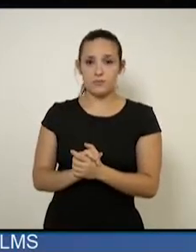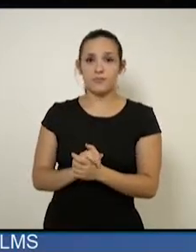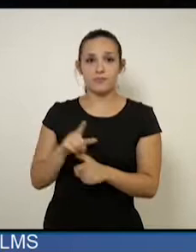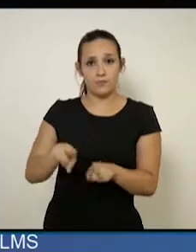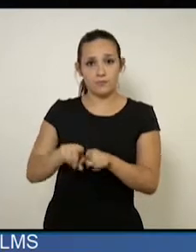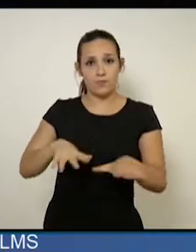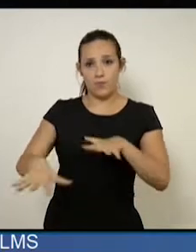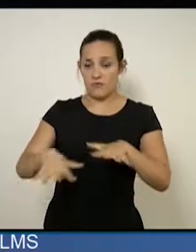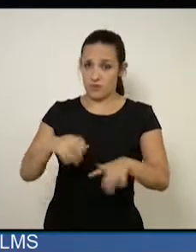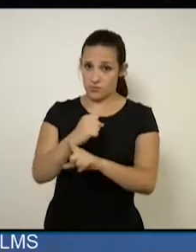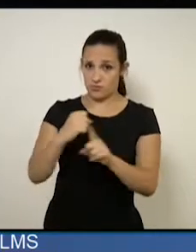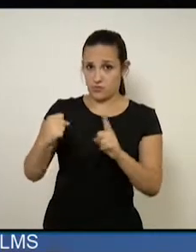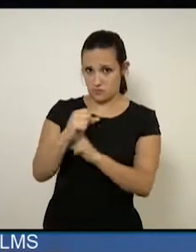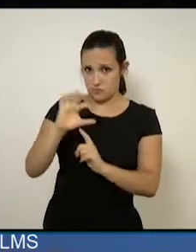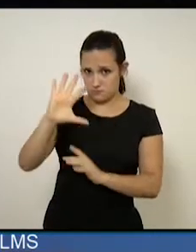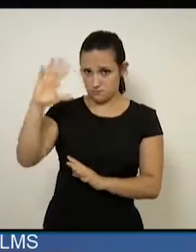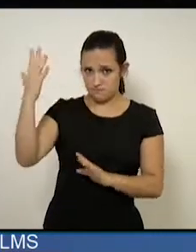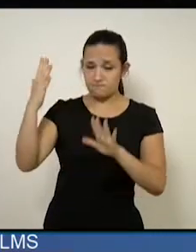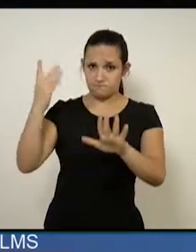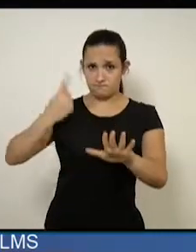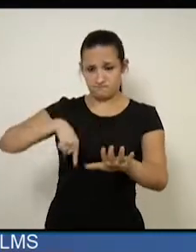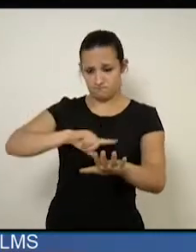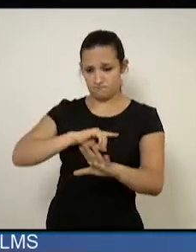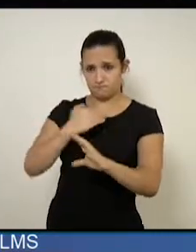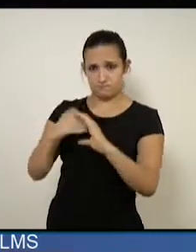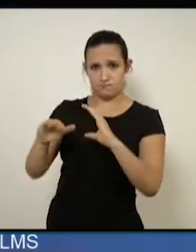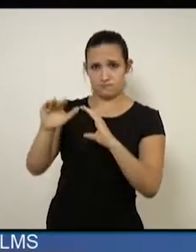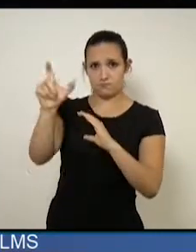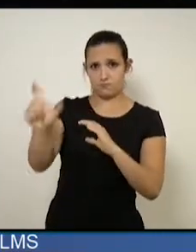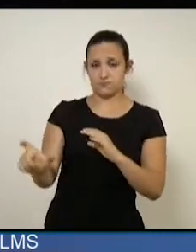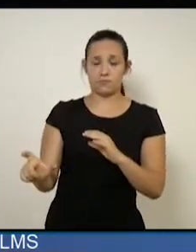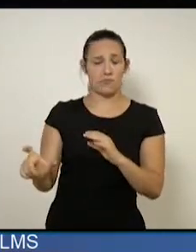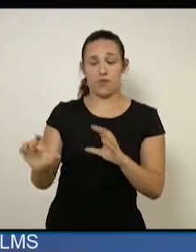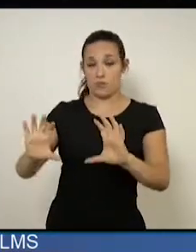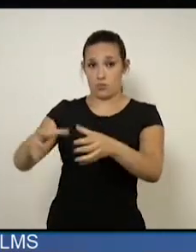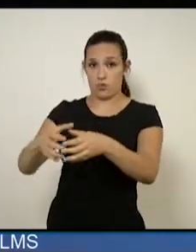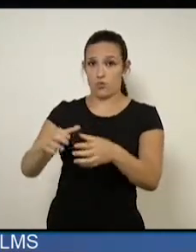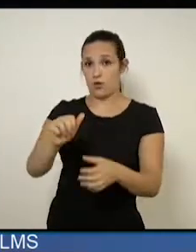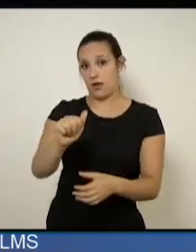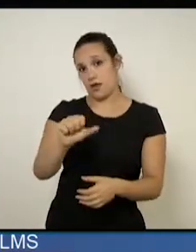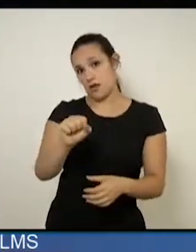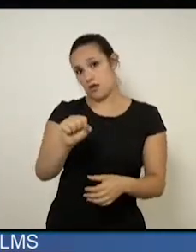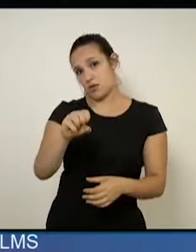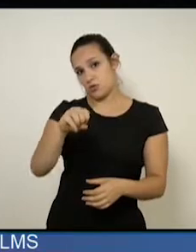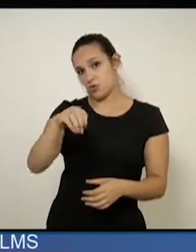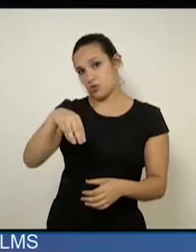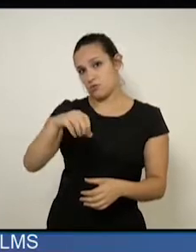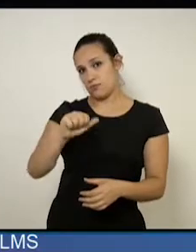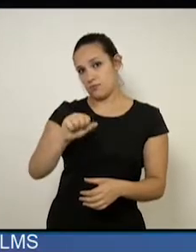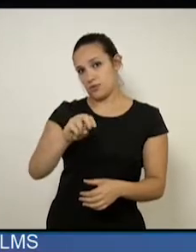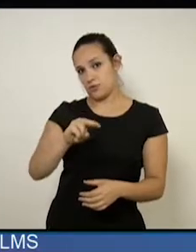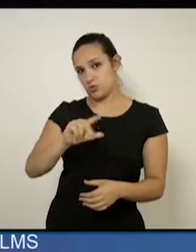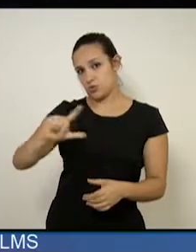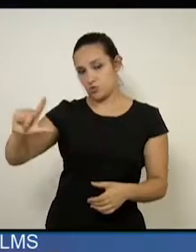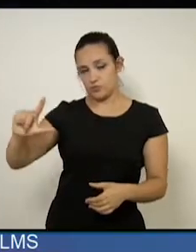presentes. Vamos mandar também para a Soma Sul e também para a União